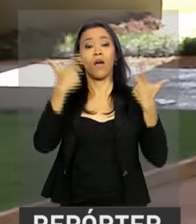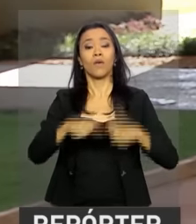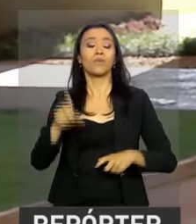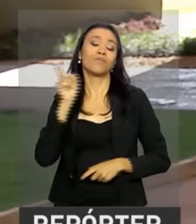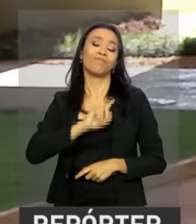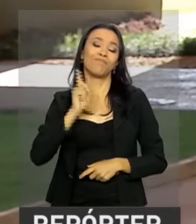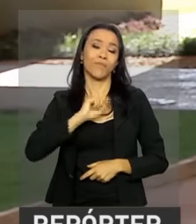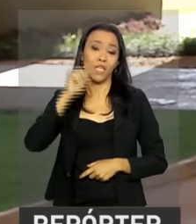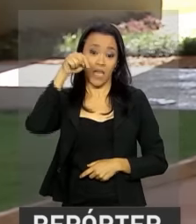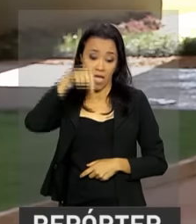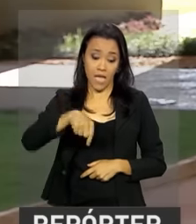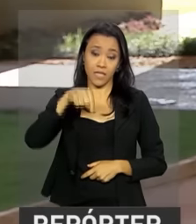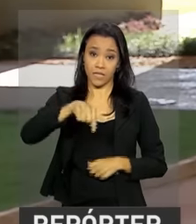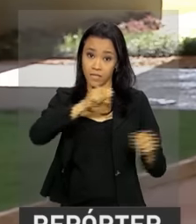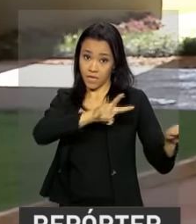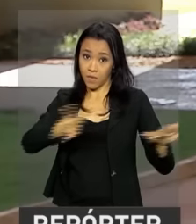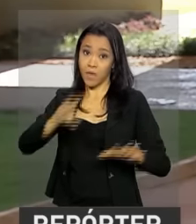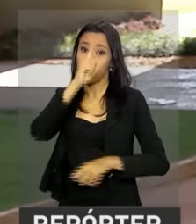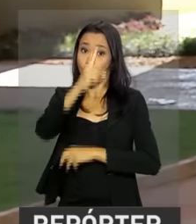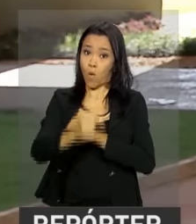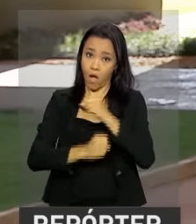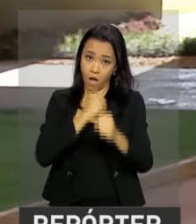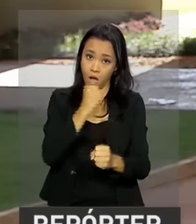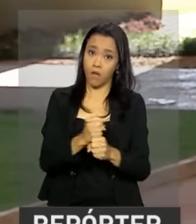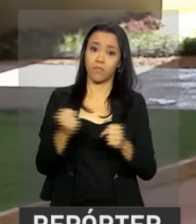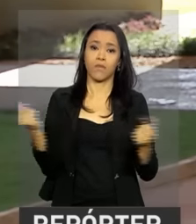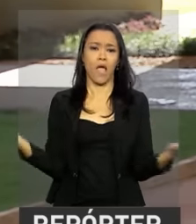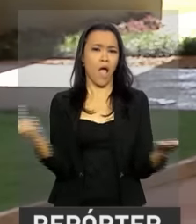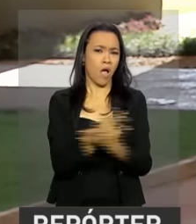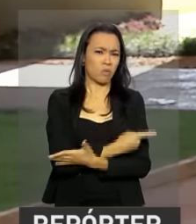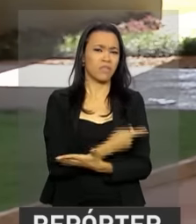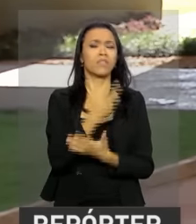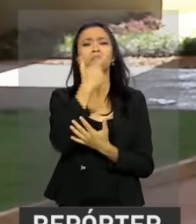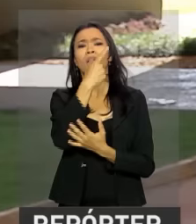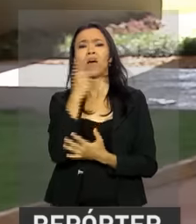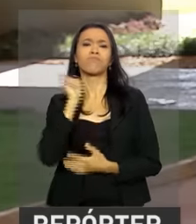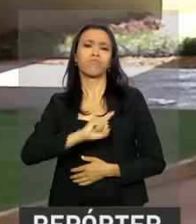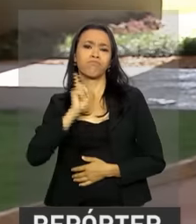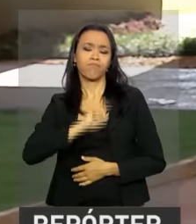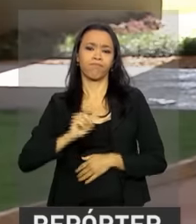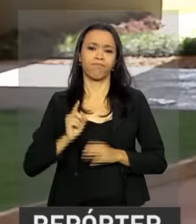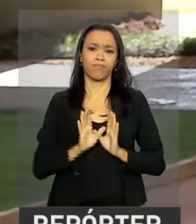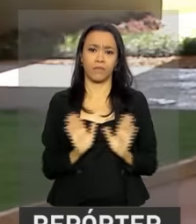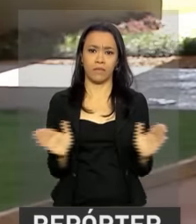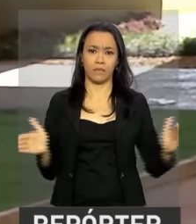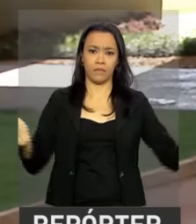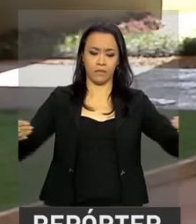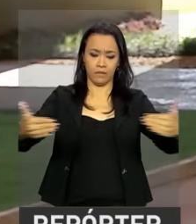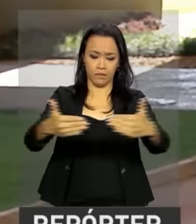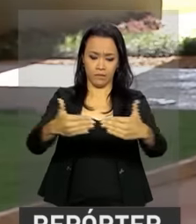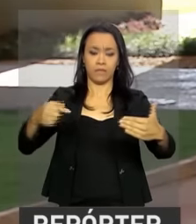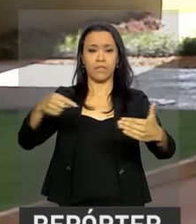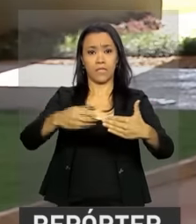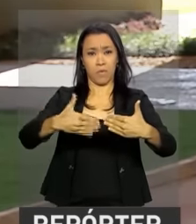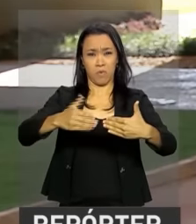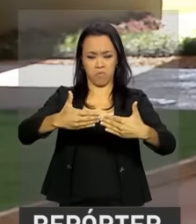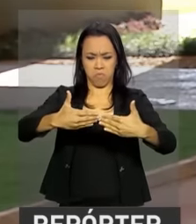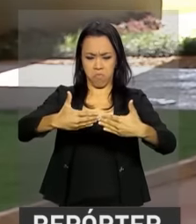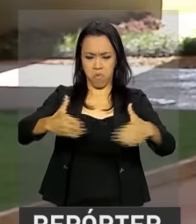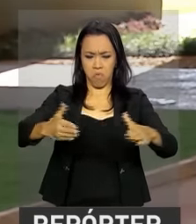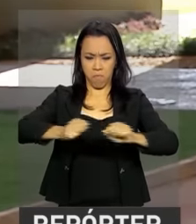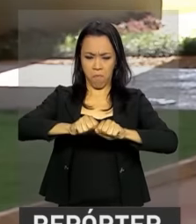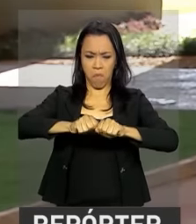semana a gente lembra aí que esse acidente aconteceu uma barragem de mineração no município de Mariana em Minas Gerais no dia